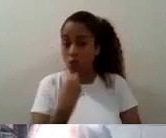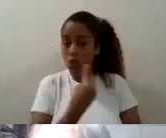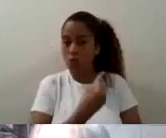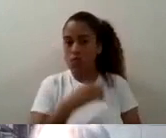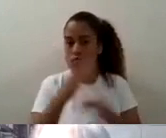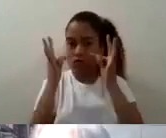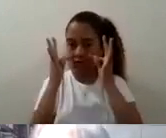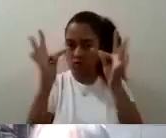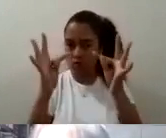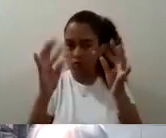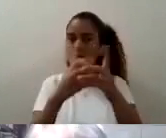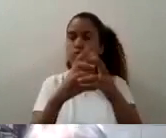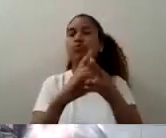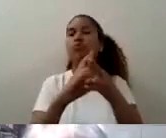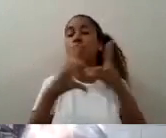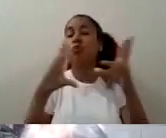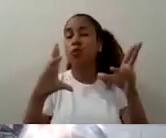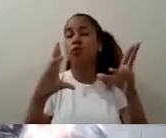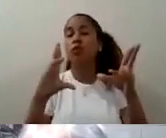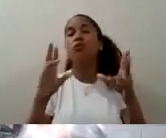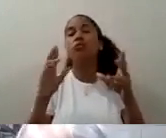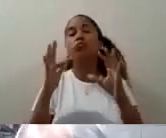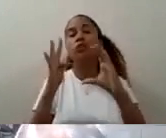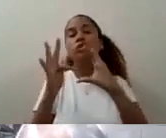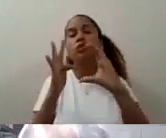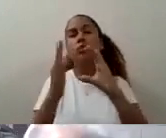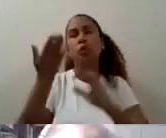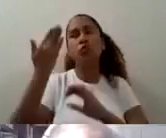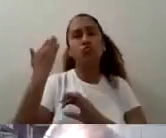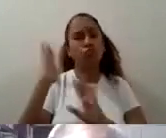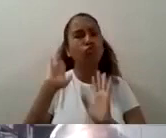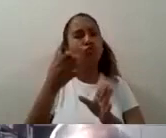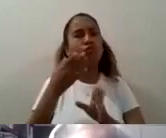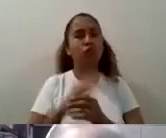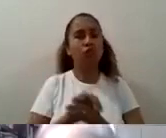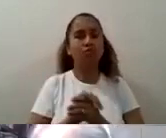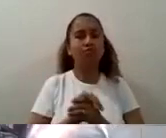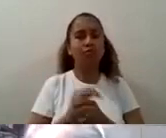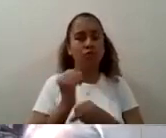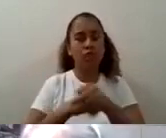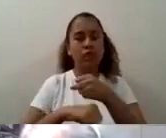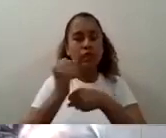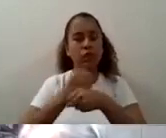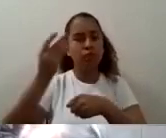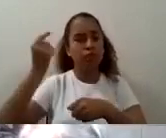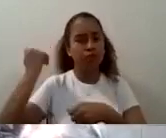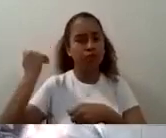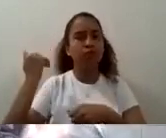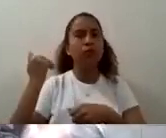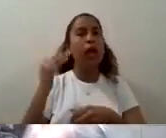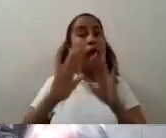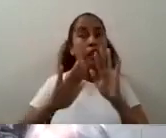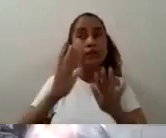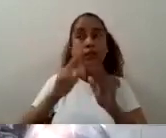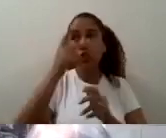ecumênico com as campanhas da fraternidade anteriores. Muitas vezes a gente pensa que